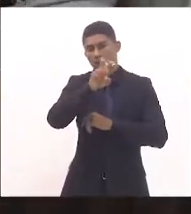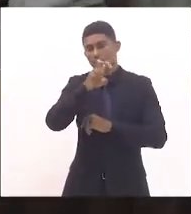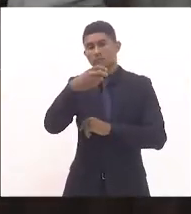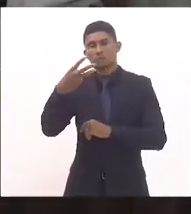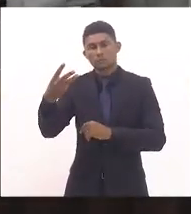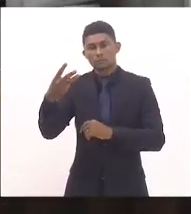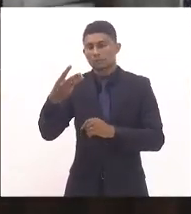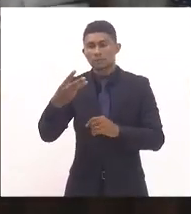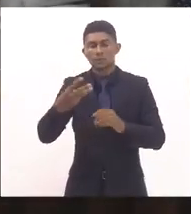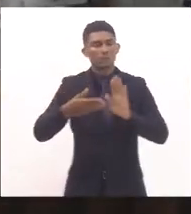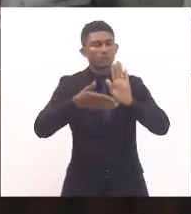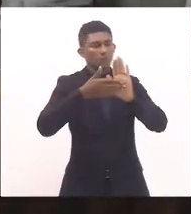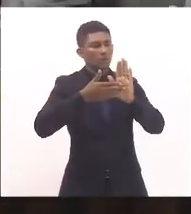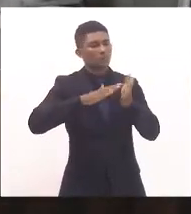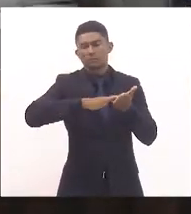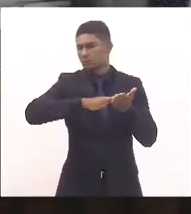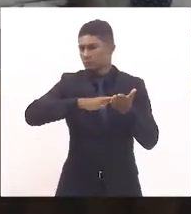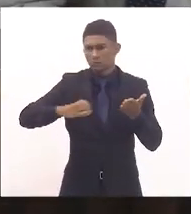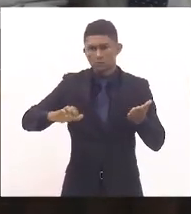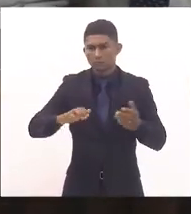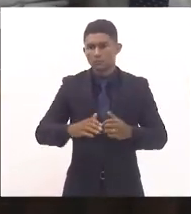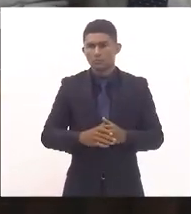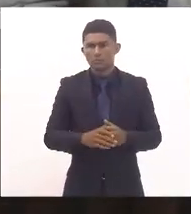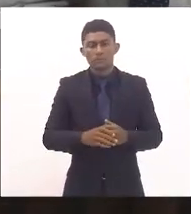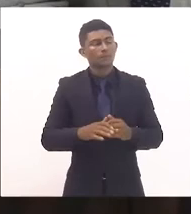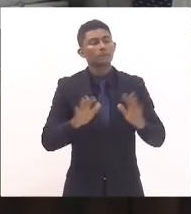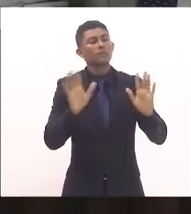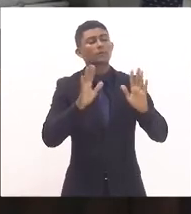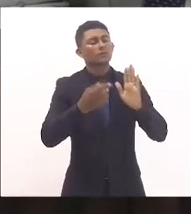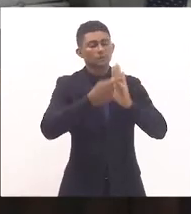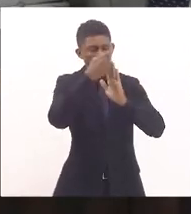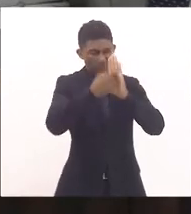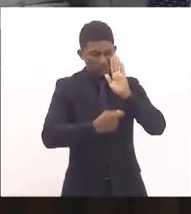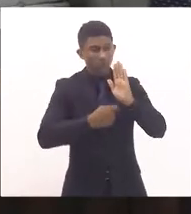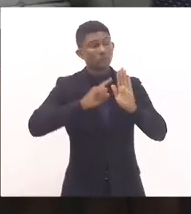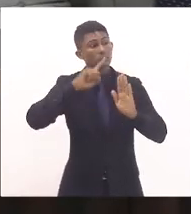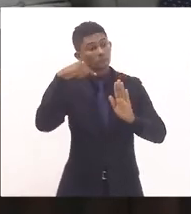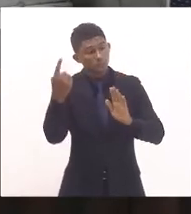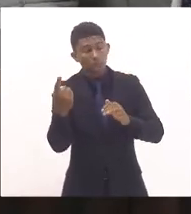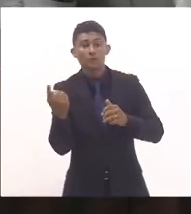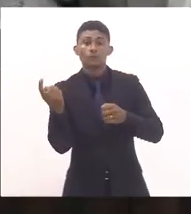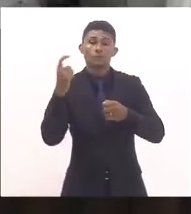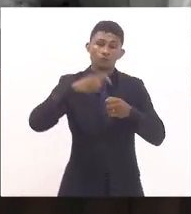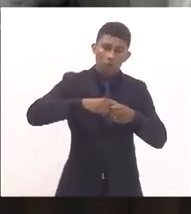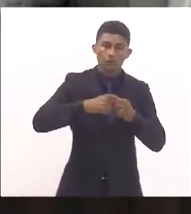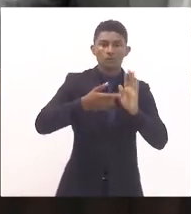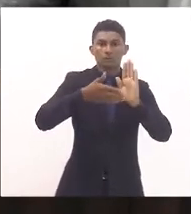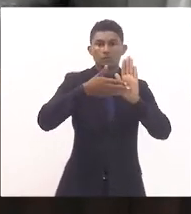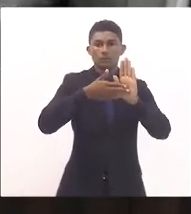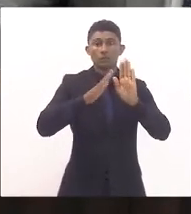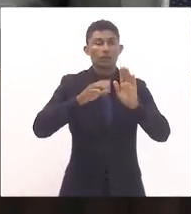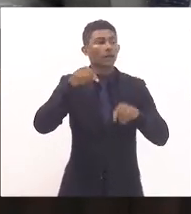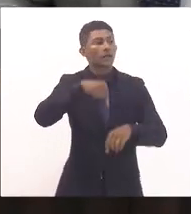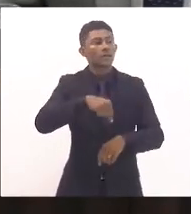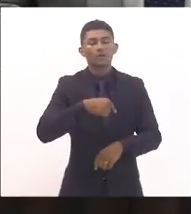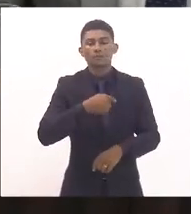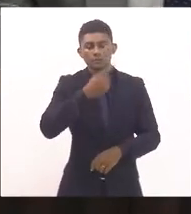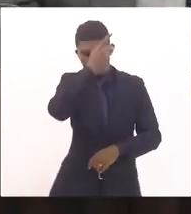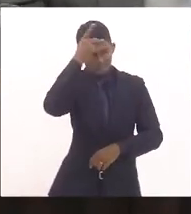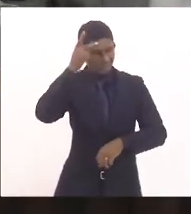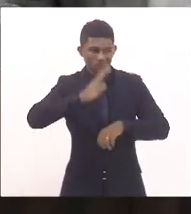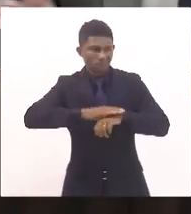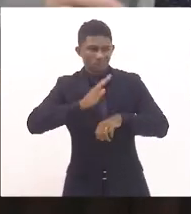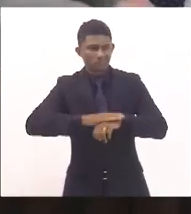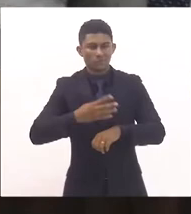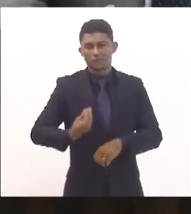saiu de pauta. Tá, ok, obrigado. Perdão, ele foi a redação do vencido, vai voltar em pauta, mas o autor não está. Tá, ok, obrigado.